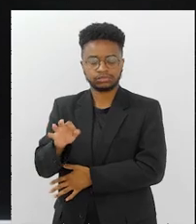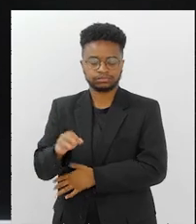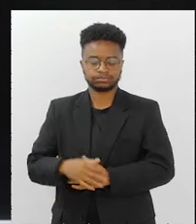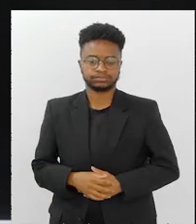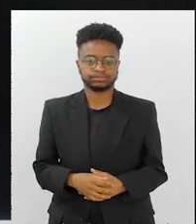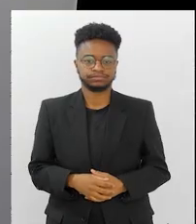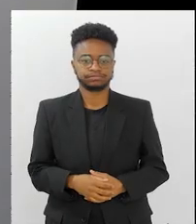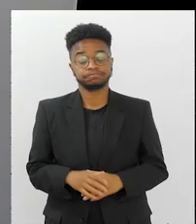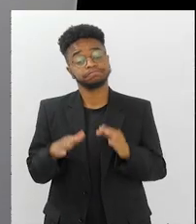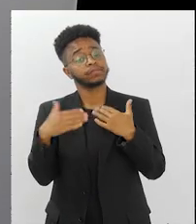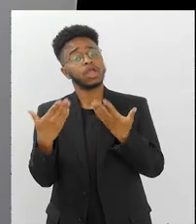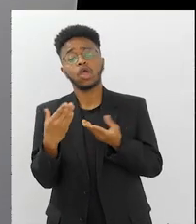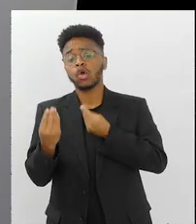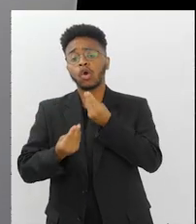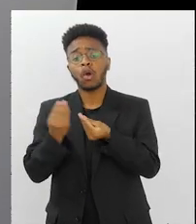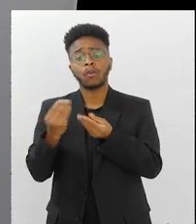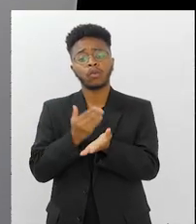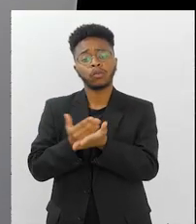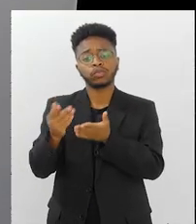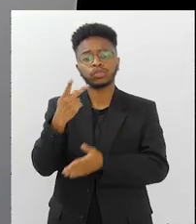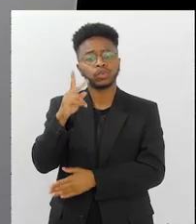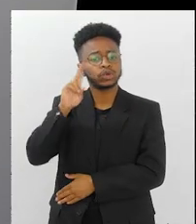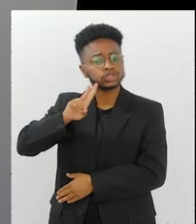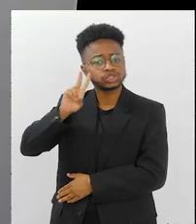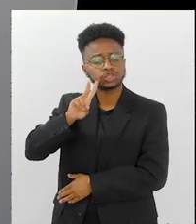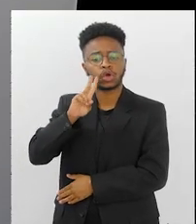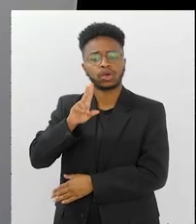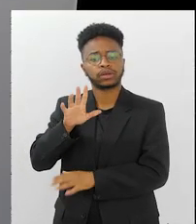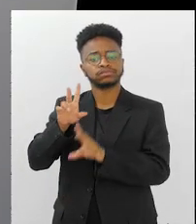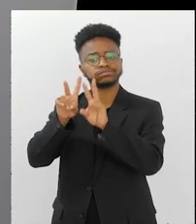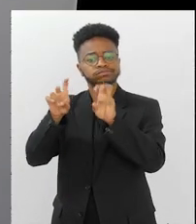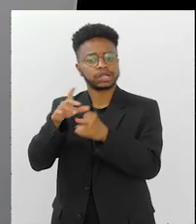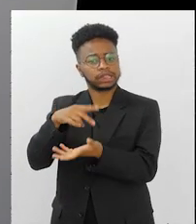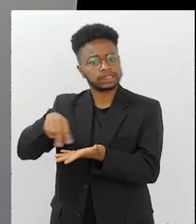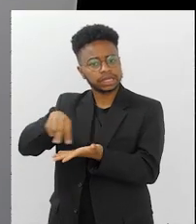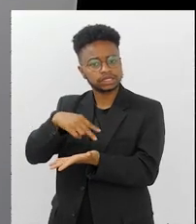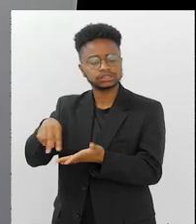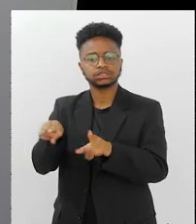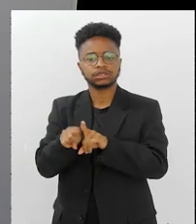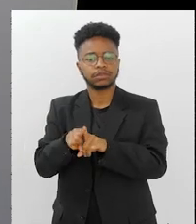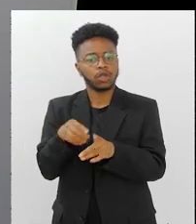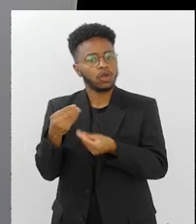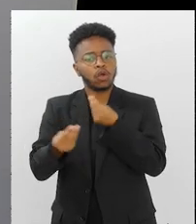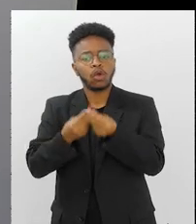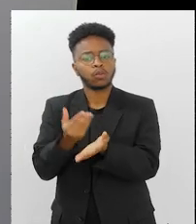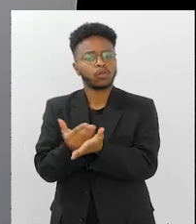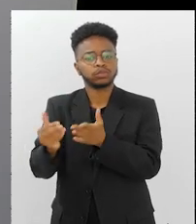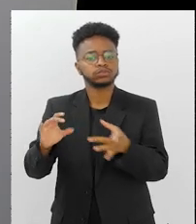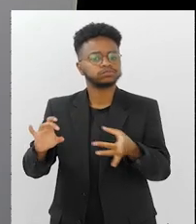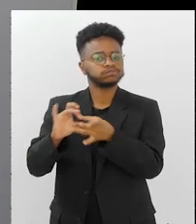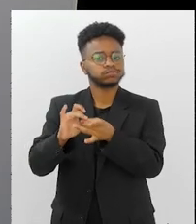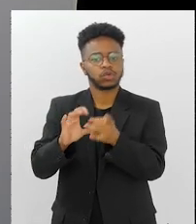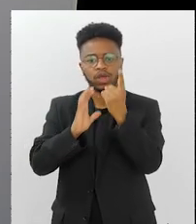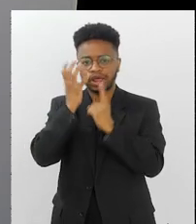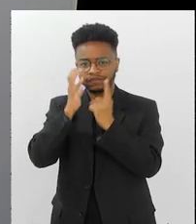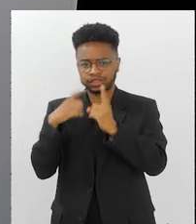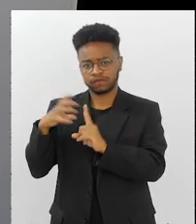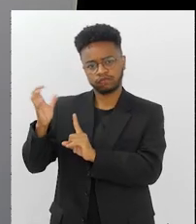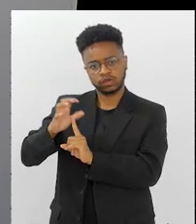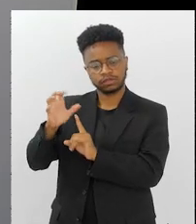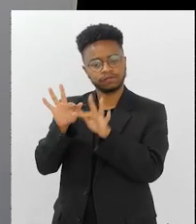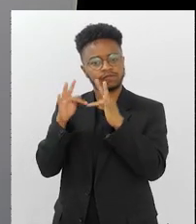E aí Paulo como é que começou essa tua história com a dança e particularmente com o carnaval alguma